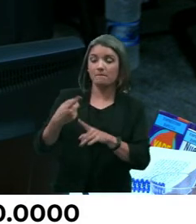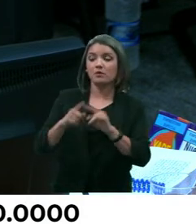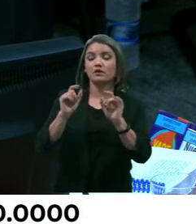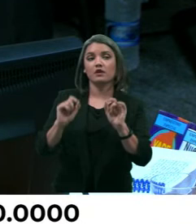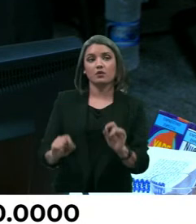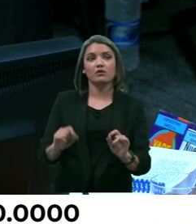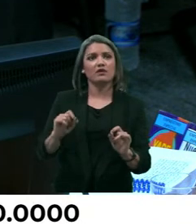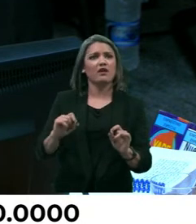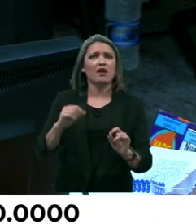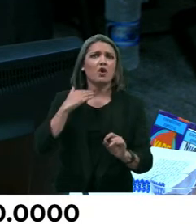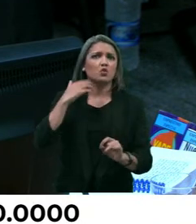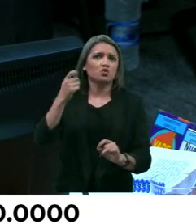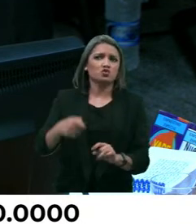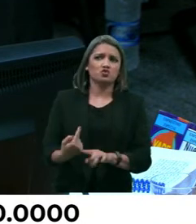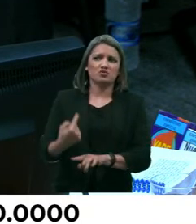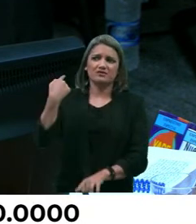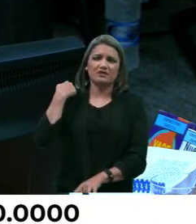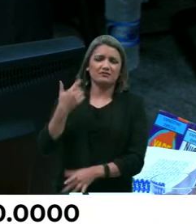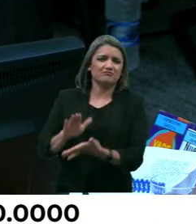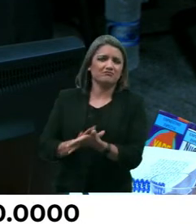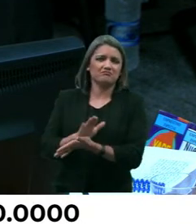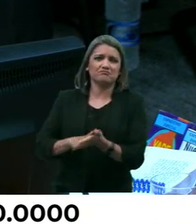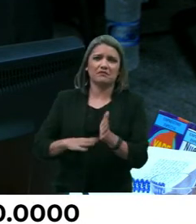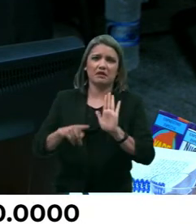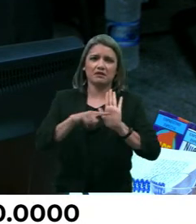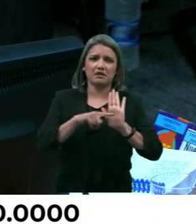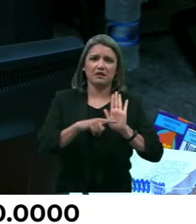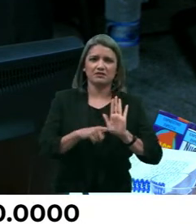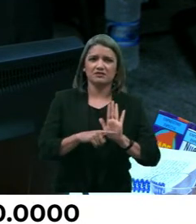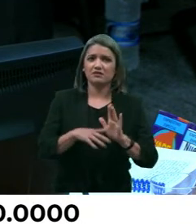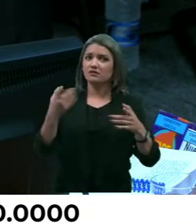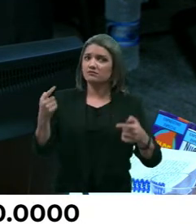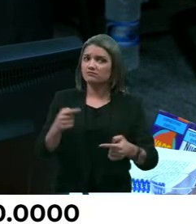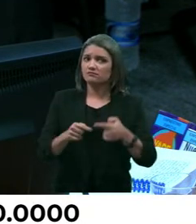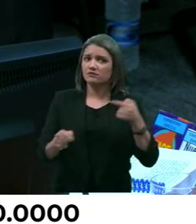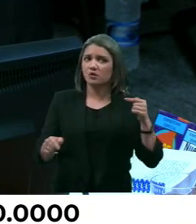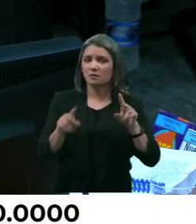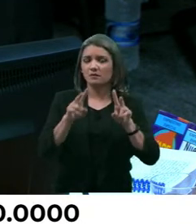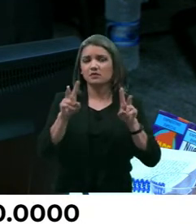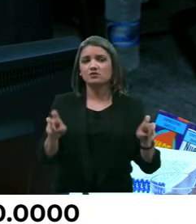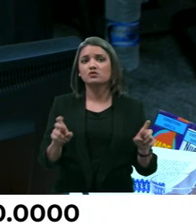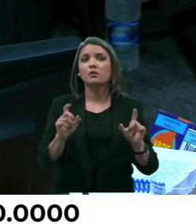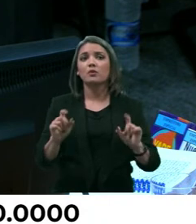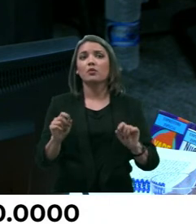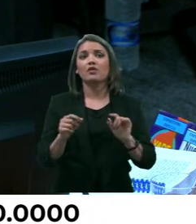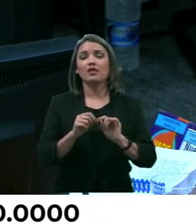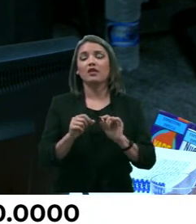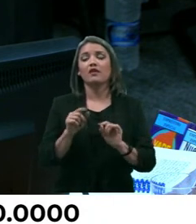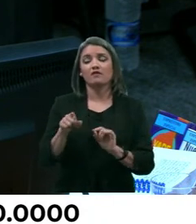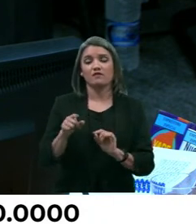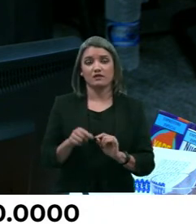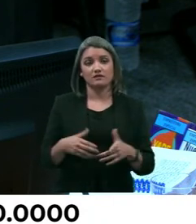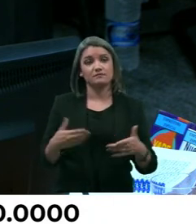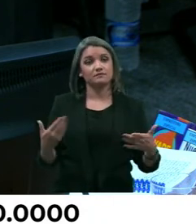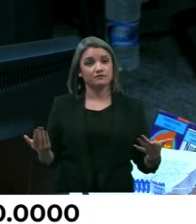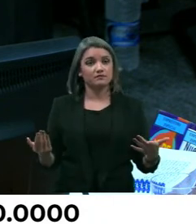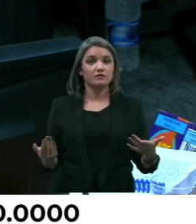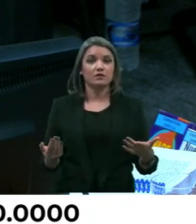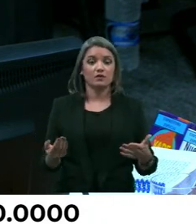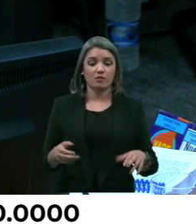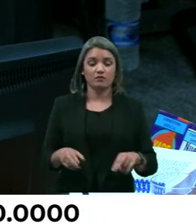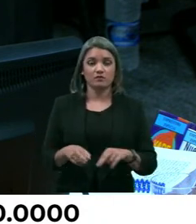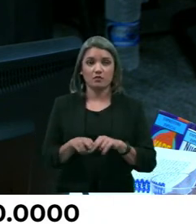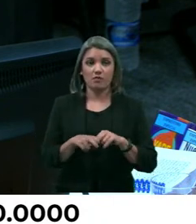sem antecedentes, é absolutamente desproporcional em relação à procedência. Consequentemente,